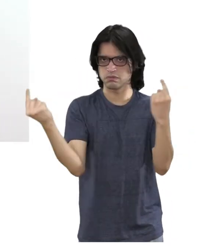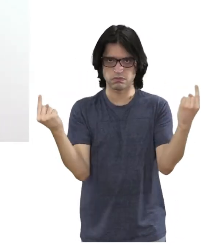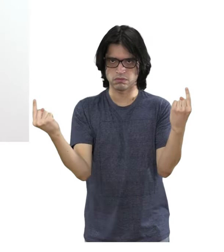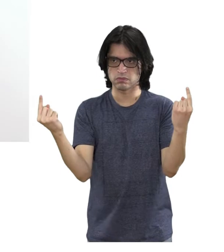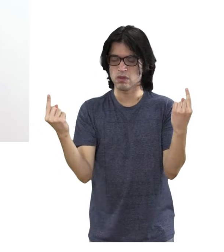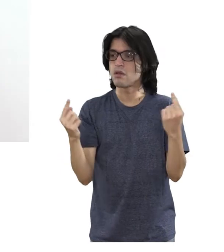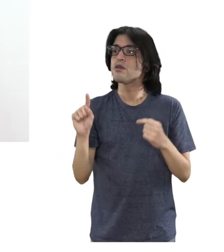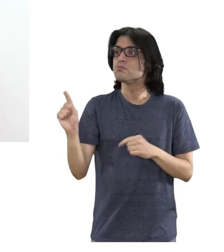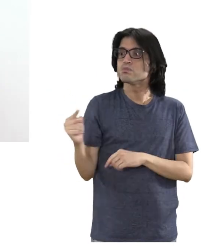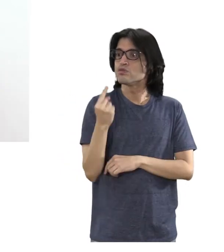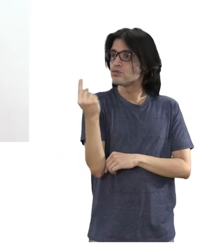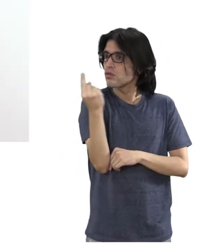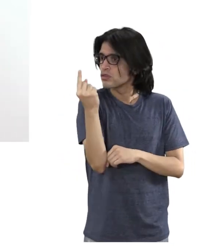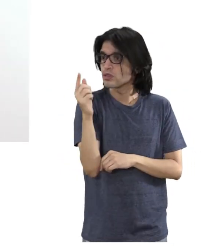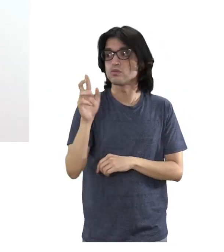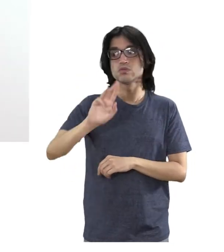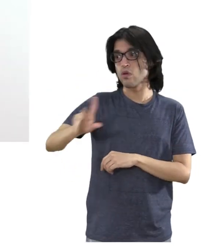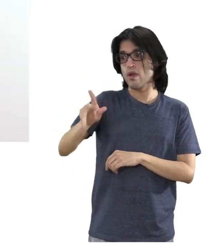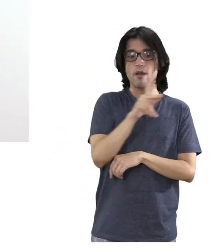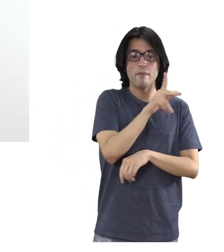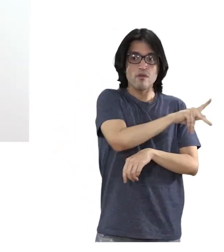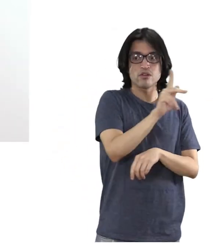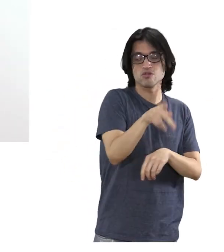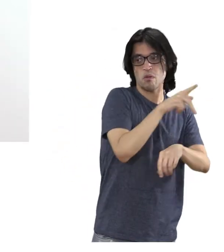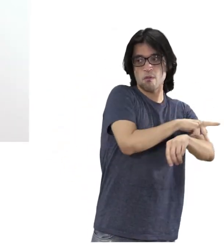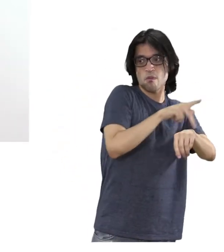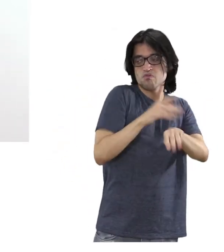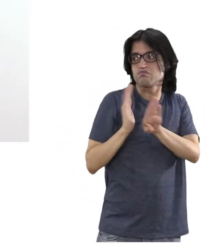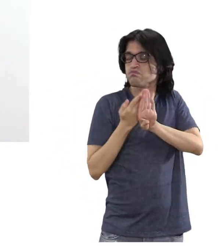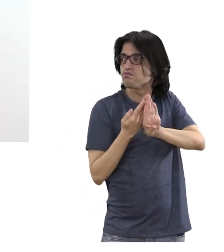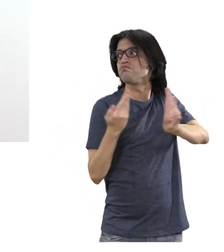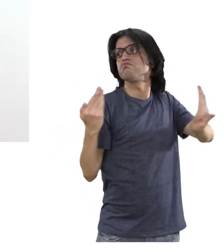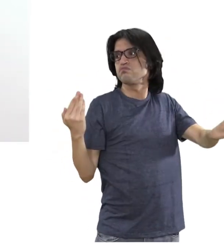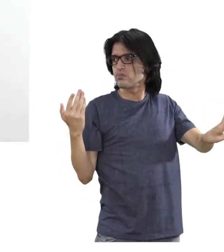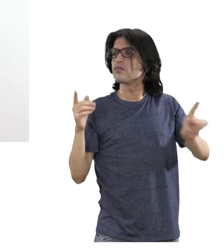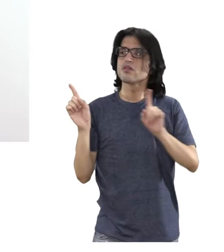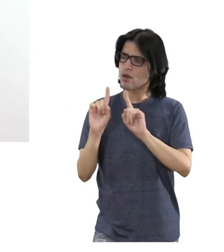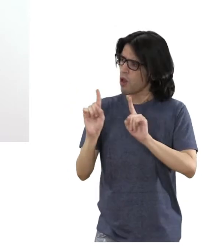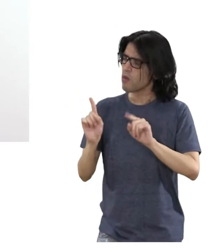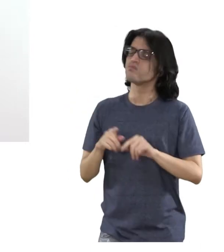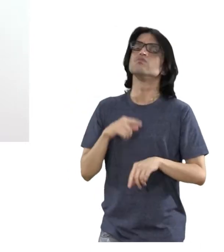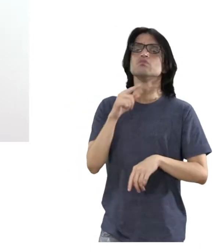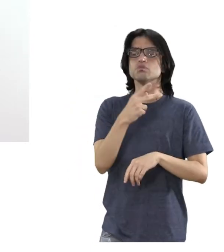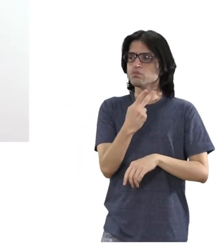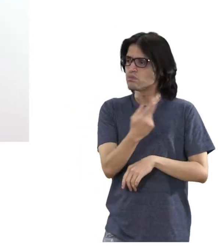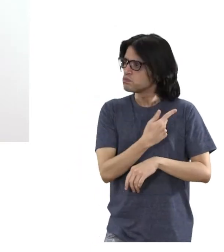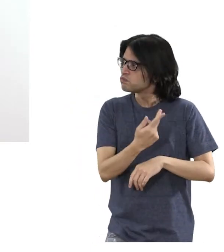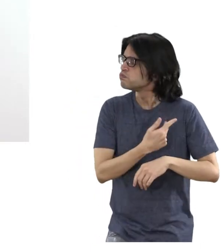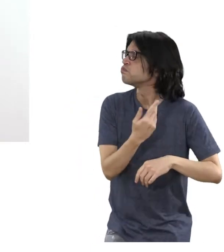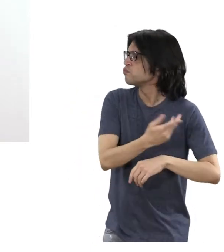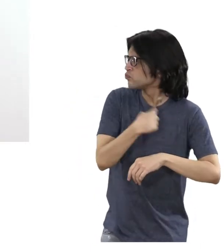não excluímos o papel do professor ou do suporte pedagógico. Nós estaremos sempre aqui a fim de mediar esse